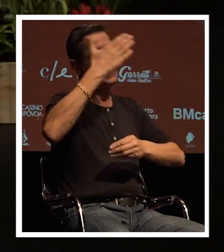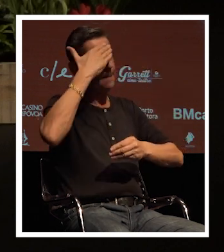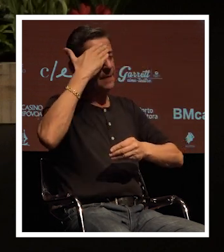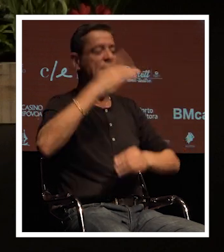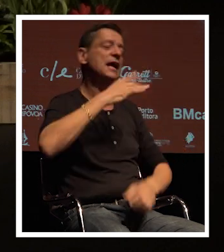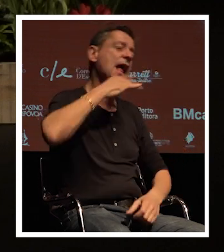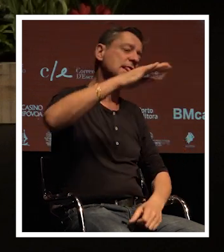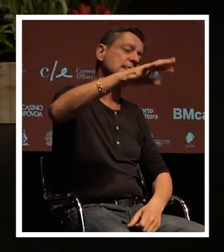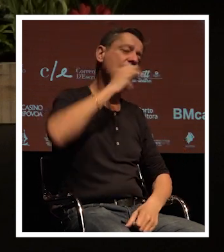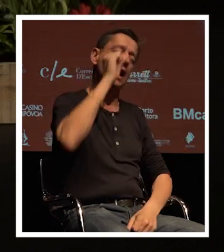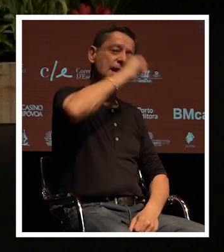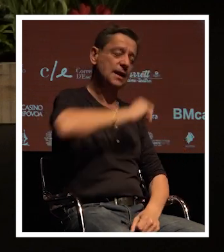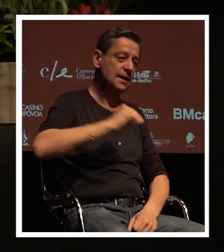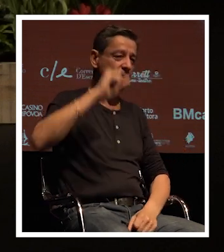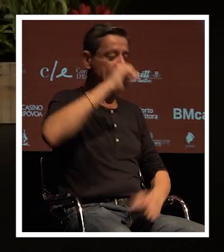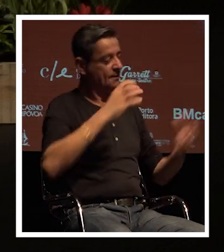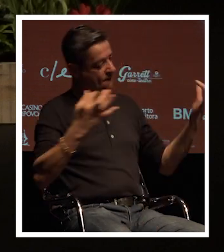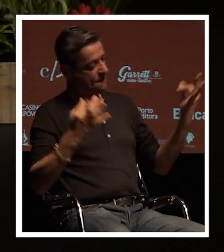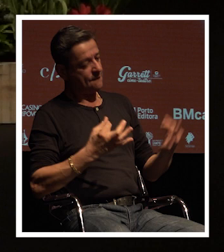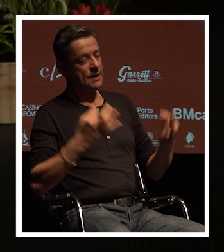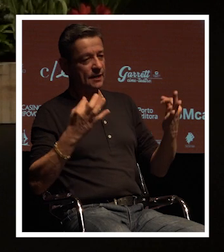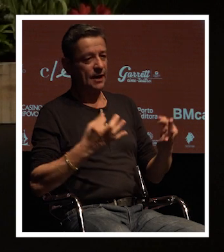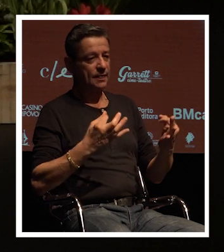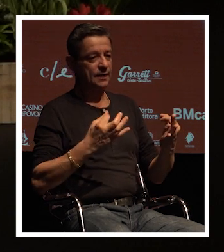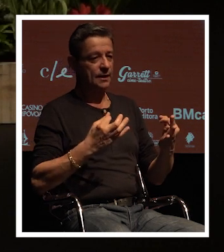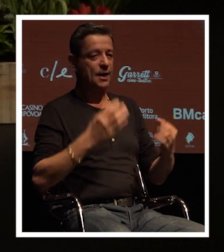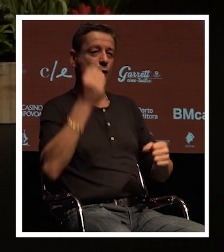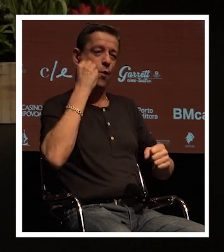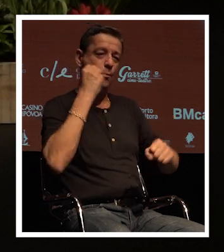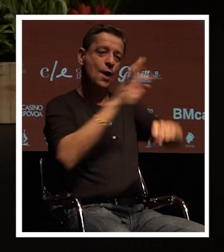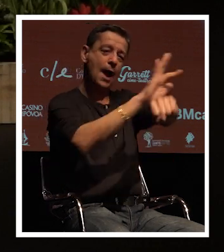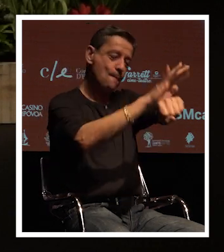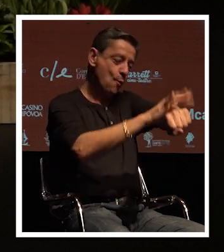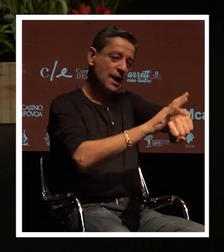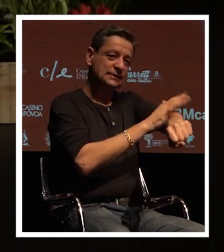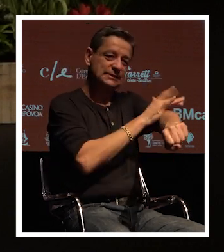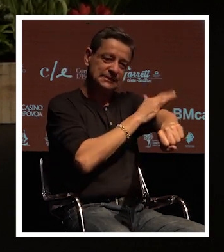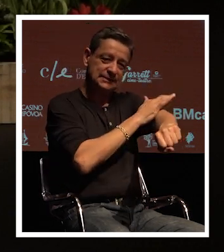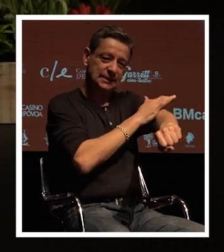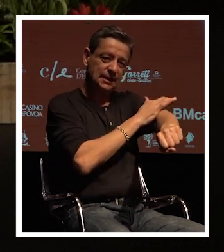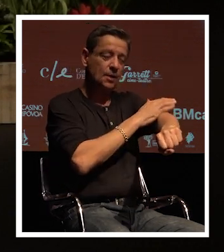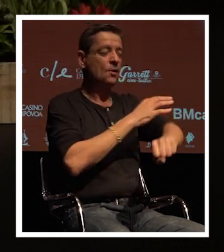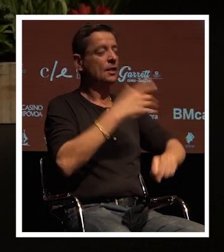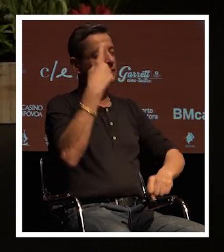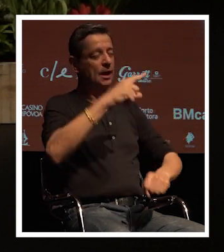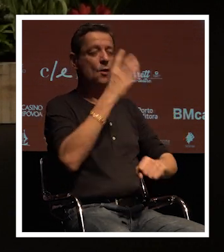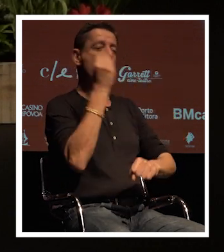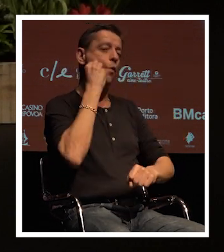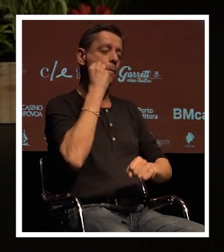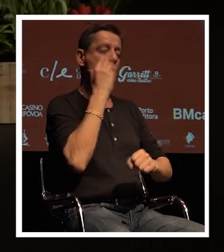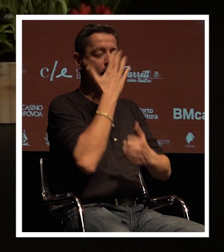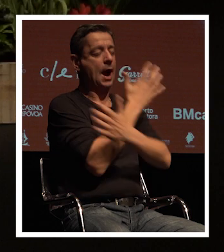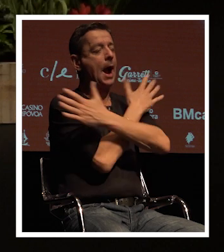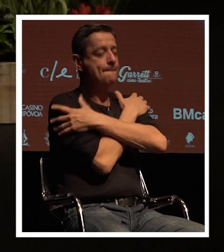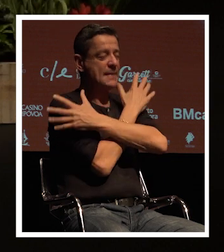cantar na verdade com o André eu estou em casa como na poesia porque tenho o prazer de o ter como amigo desde que